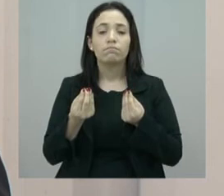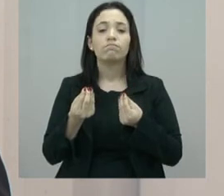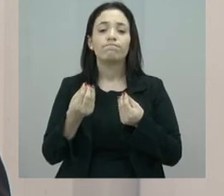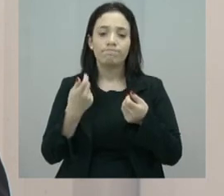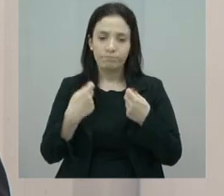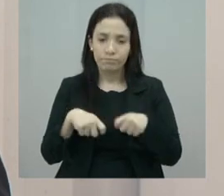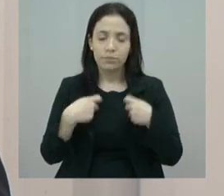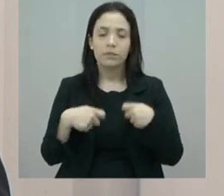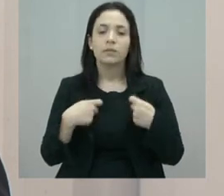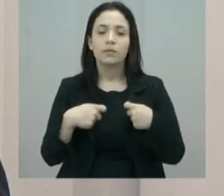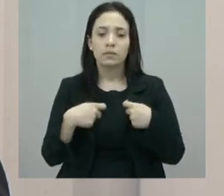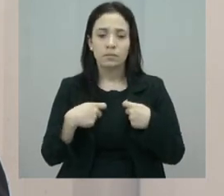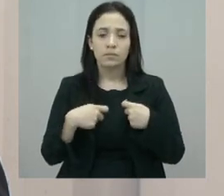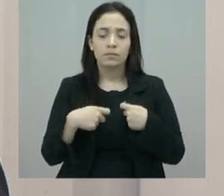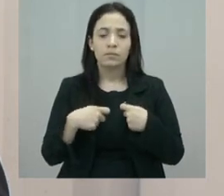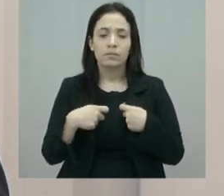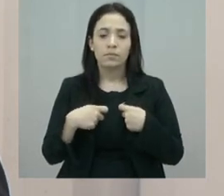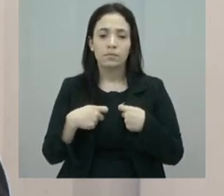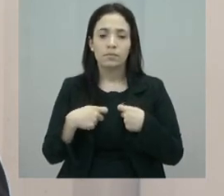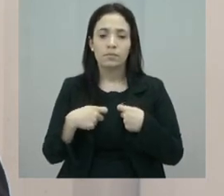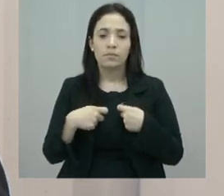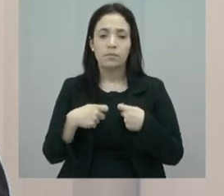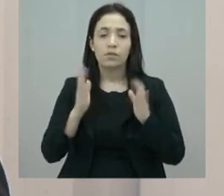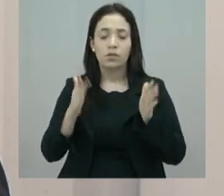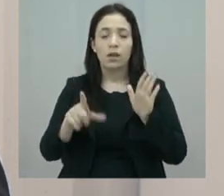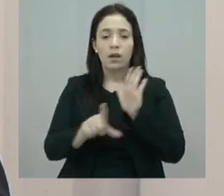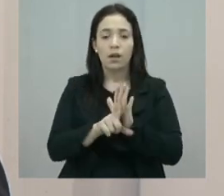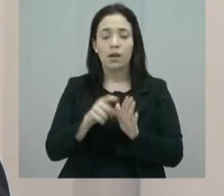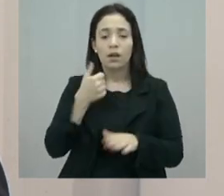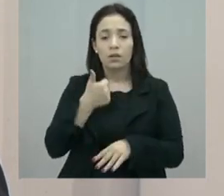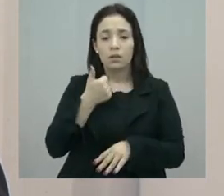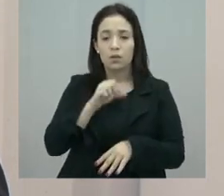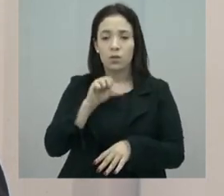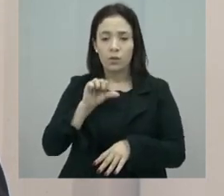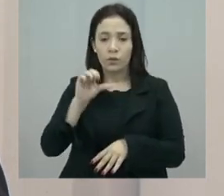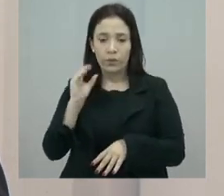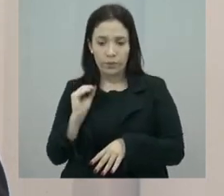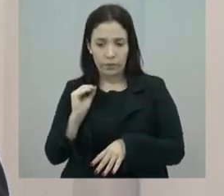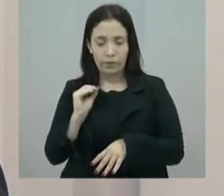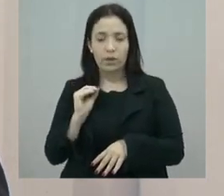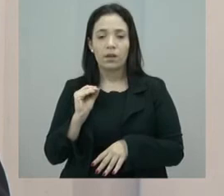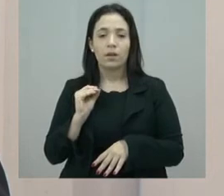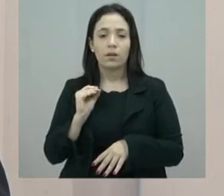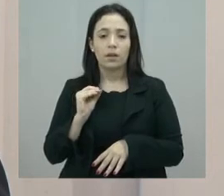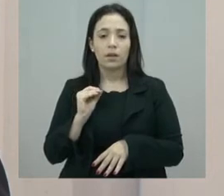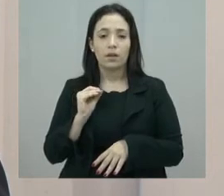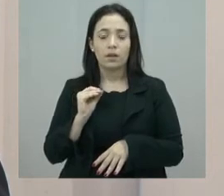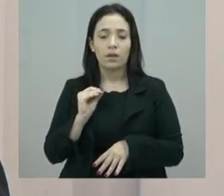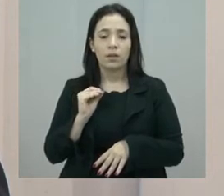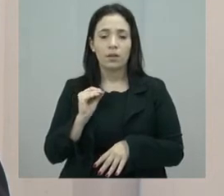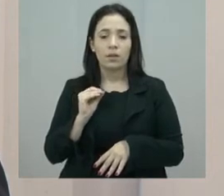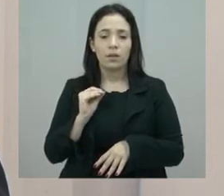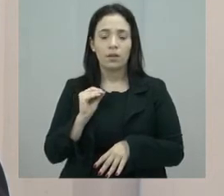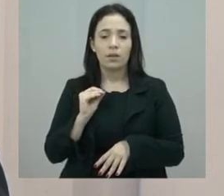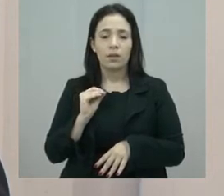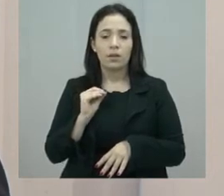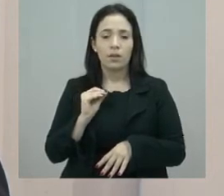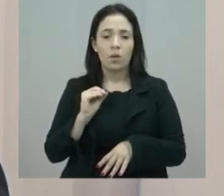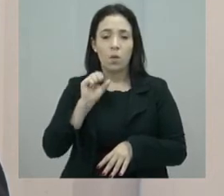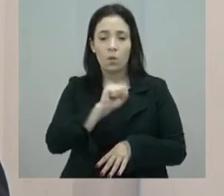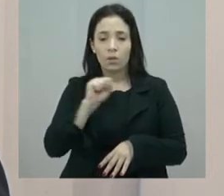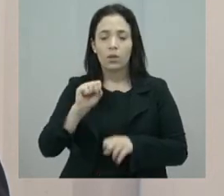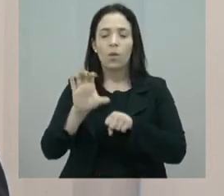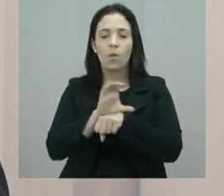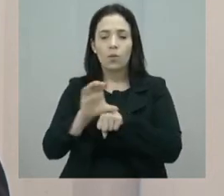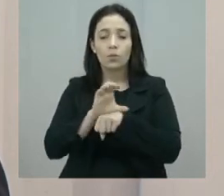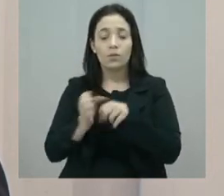efetivação de algo que já está na nossa lei desde 1990, quando o Estatuto da Criança e do Adolescente foi publicado. Na verdade, desde 1988, com a